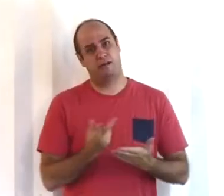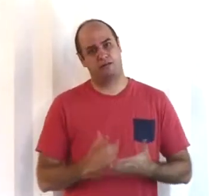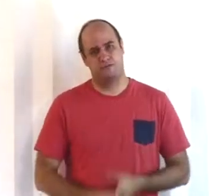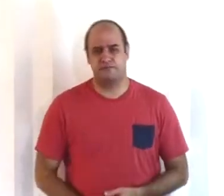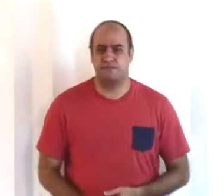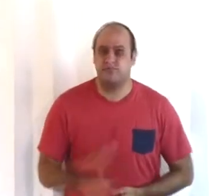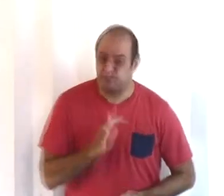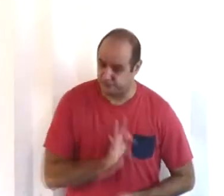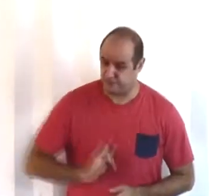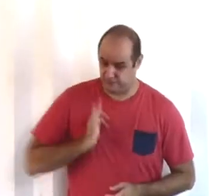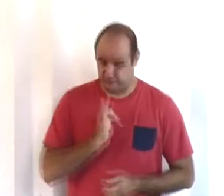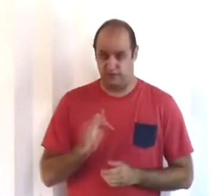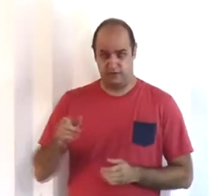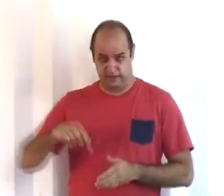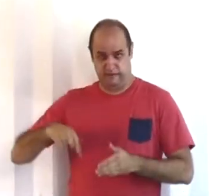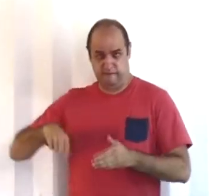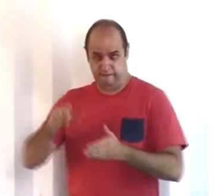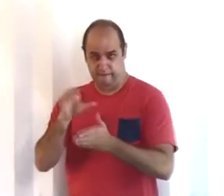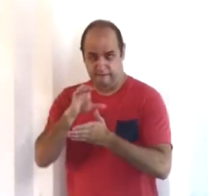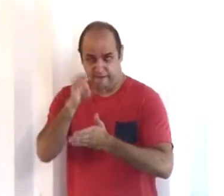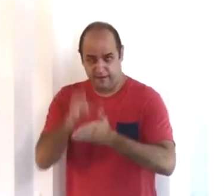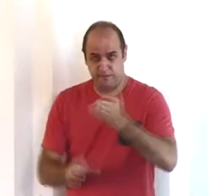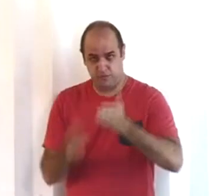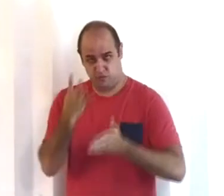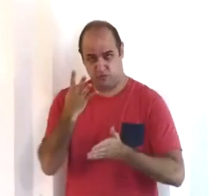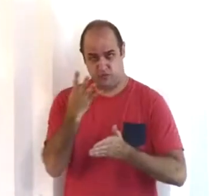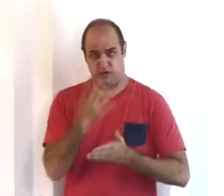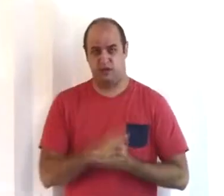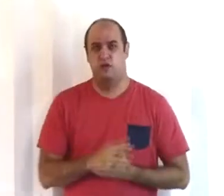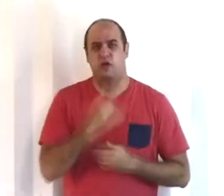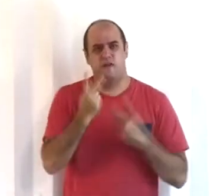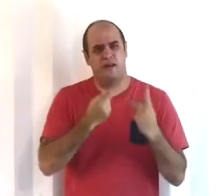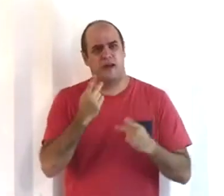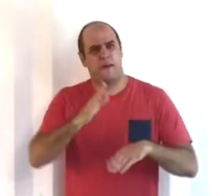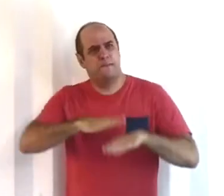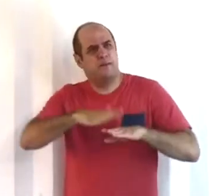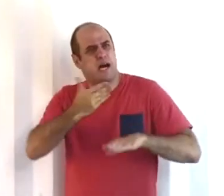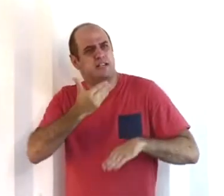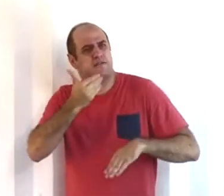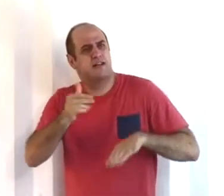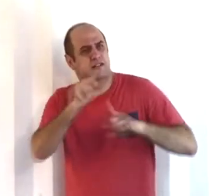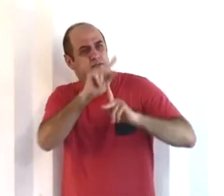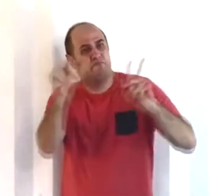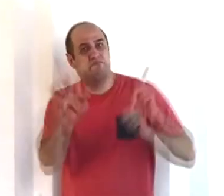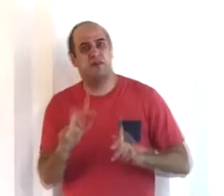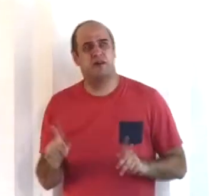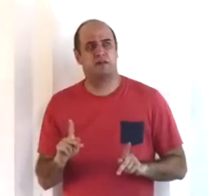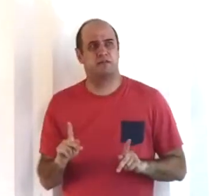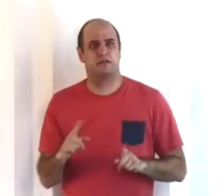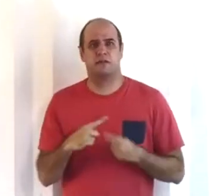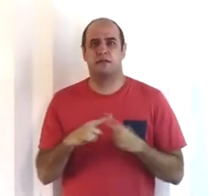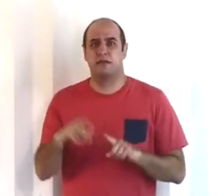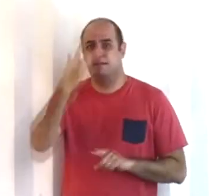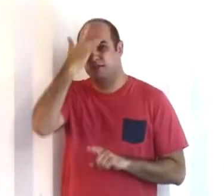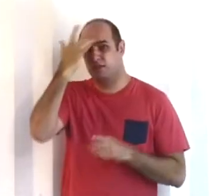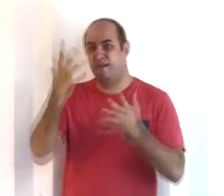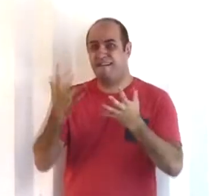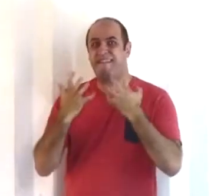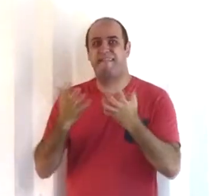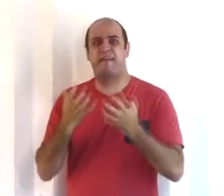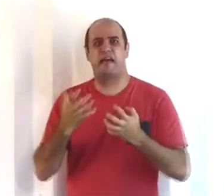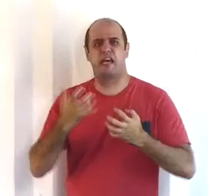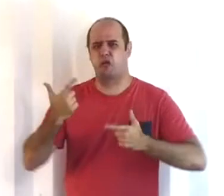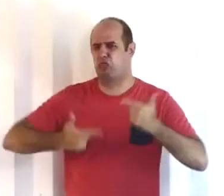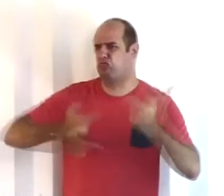mais fácil ter paz do que ter guerras, mas infelizmente, muitos vivem em guerras, uma vida inteira, e criam